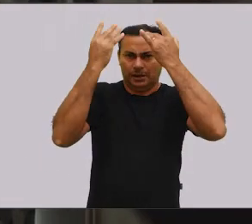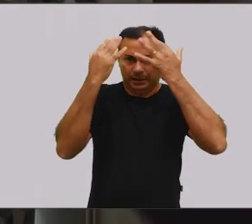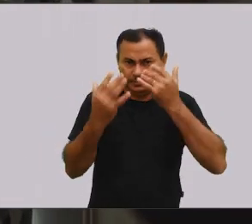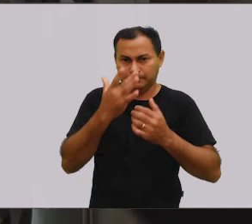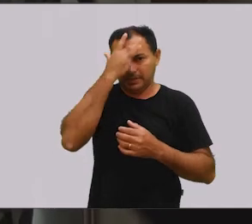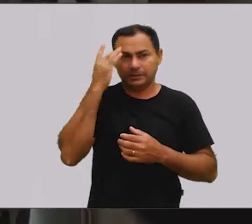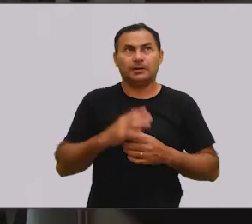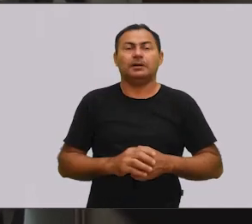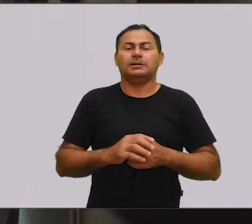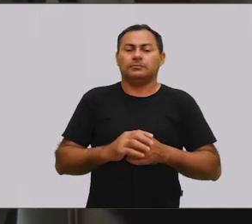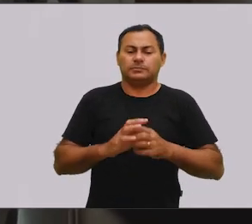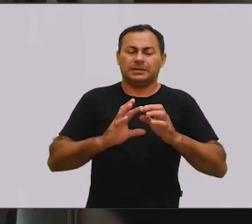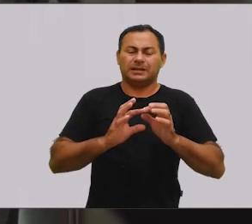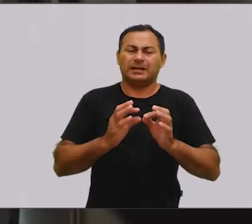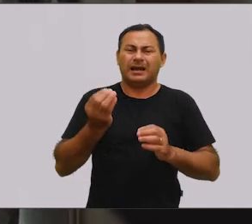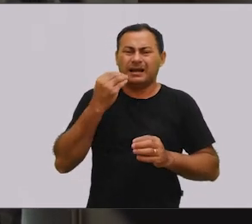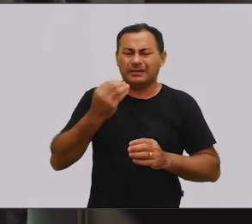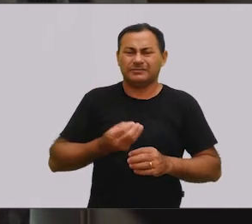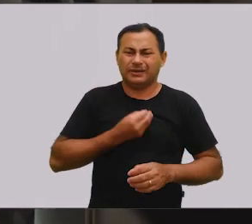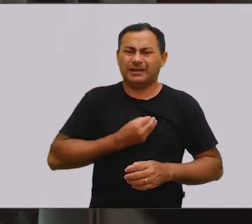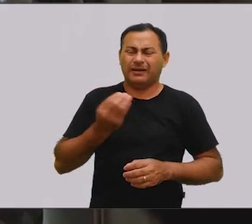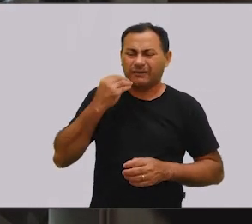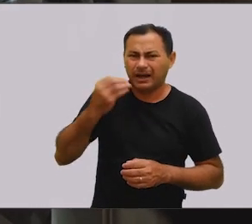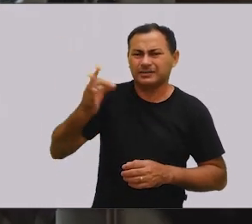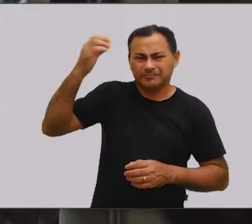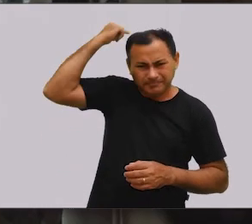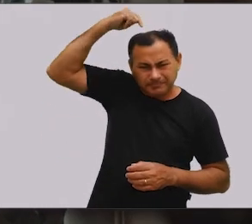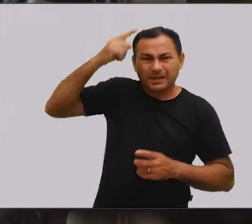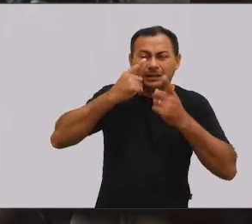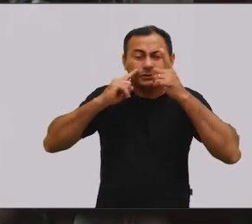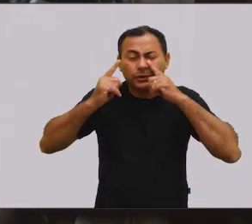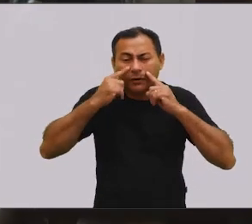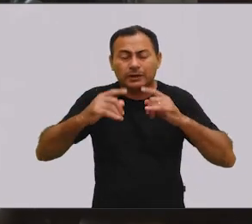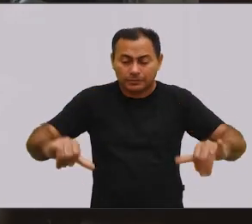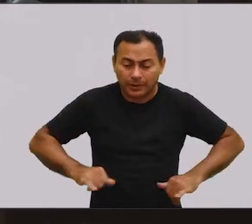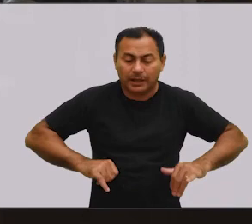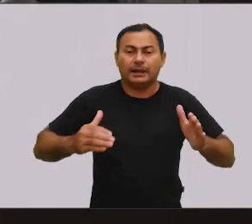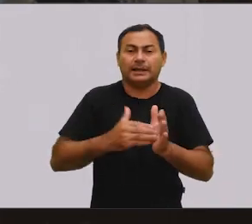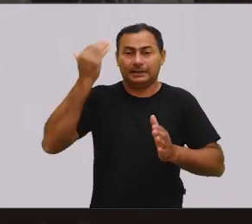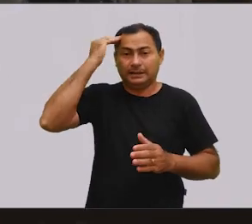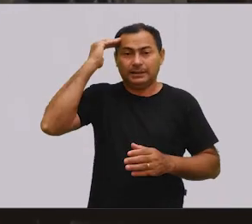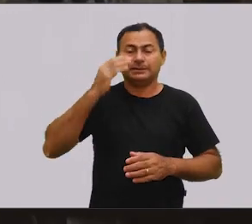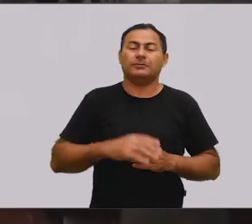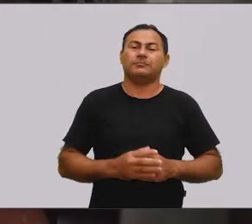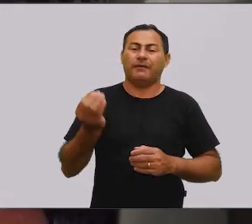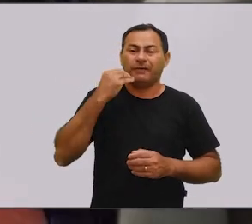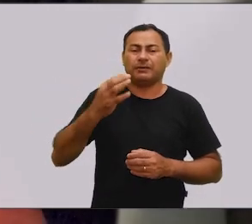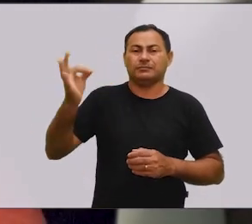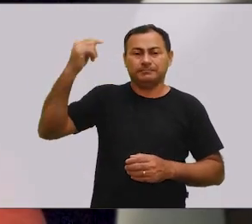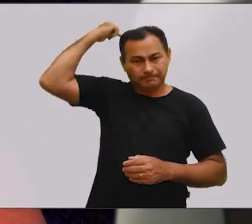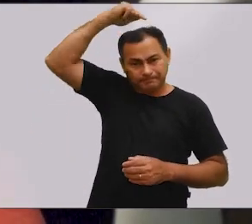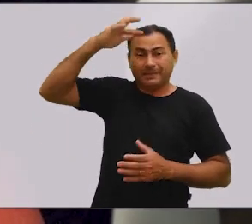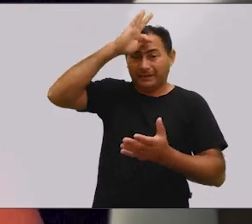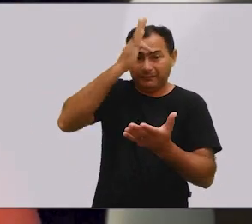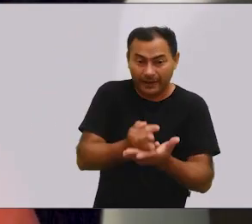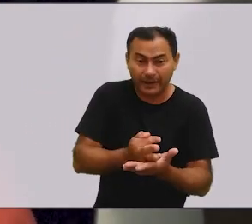graça são aqueles que são pobres em espírito, que choram e talvez sofram até entenderem que são pobres em espírito. Mas